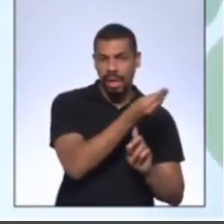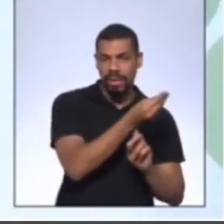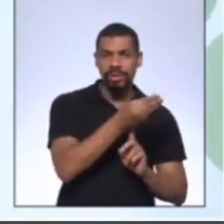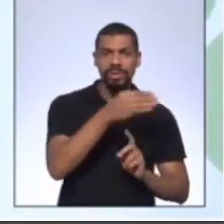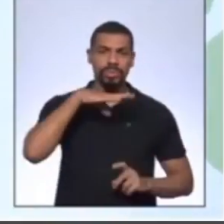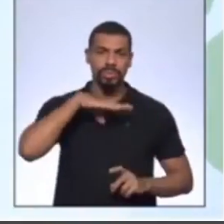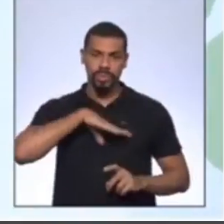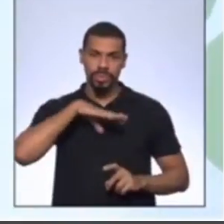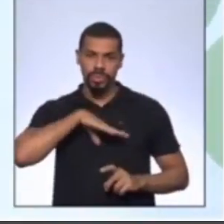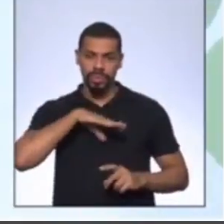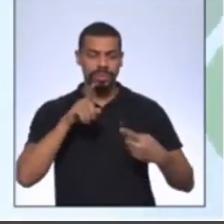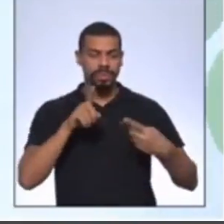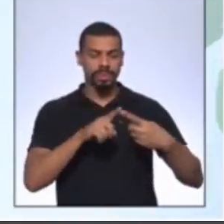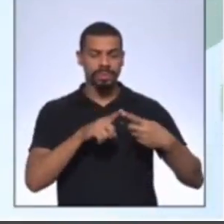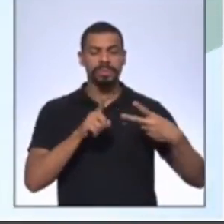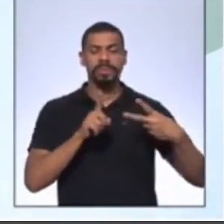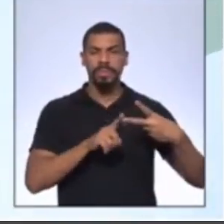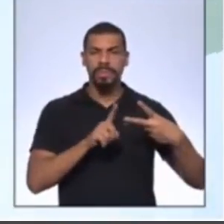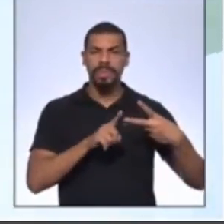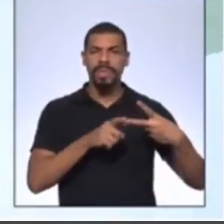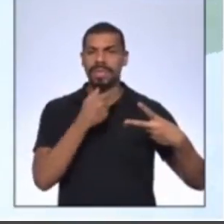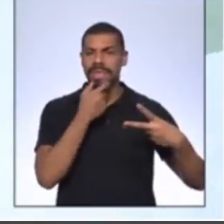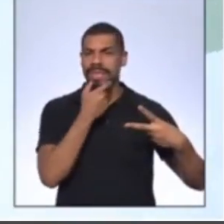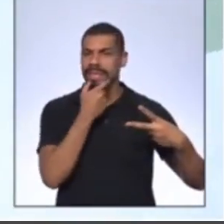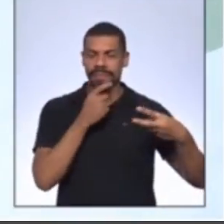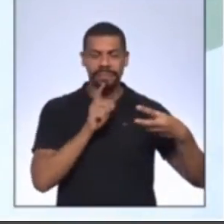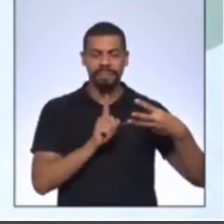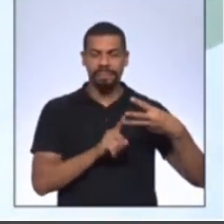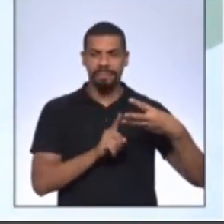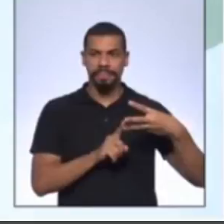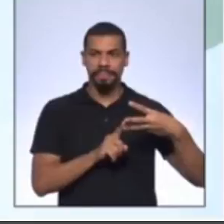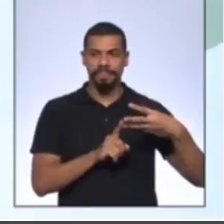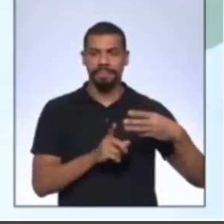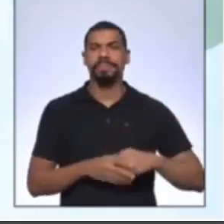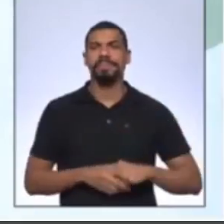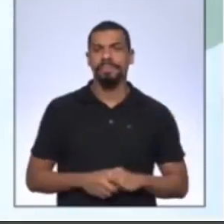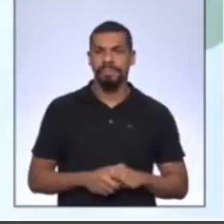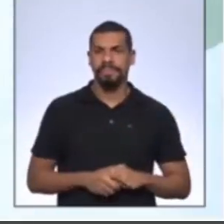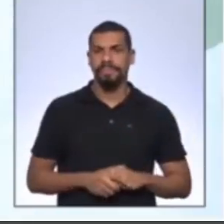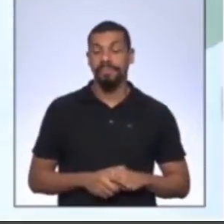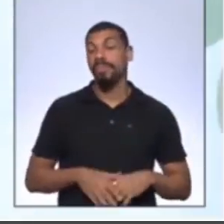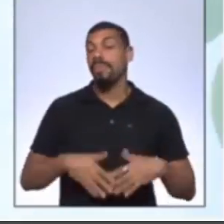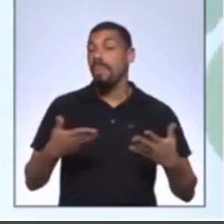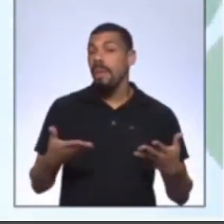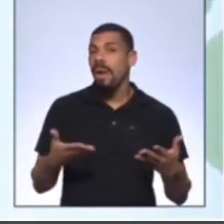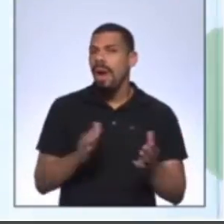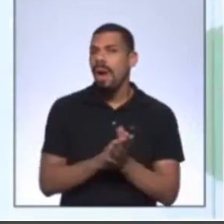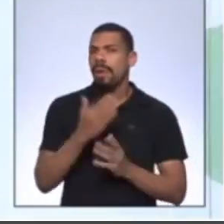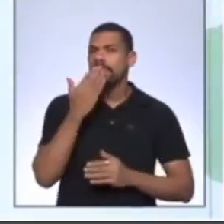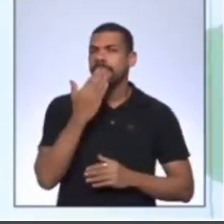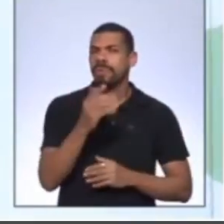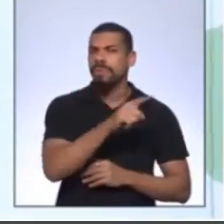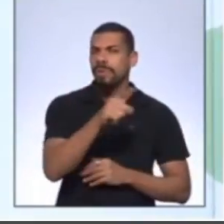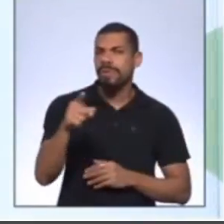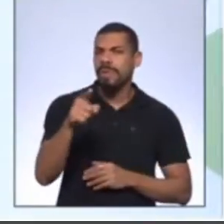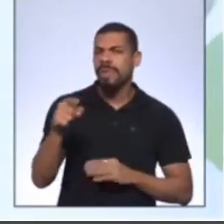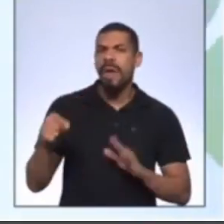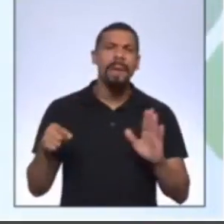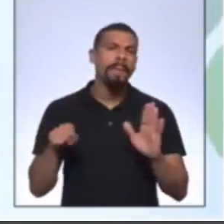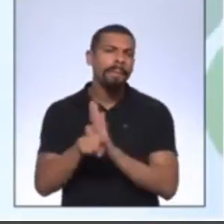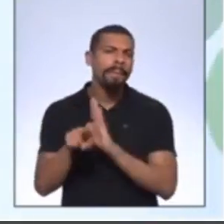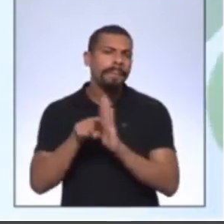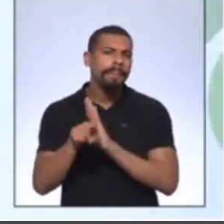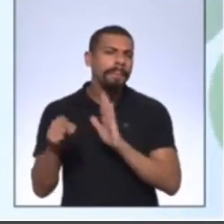portuguesa e língua estrangeira moderna inglês bom então gente agora vou pedir para vocês a primeira